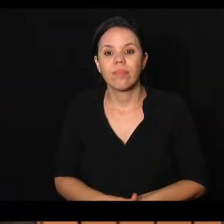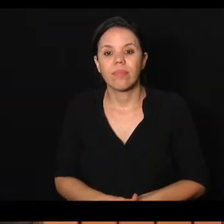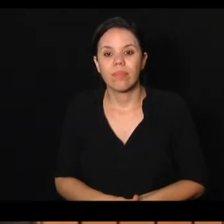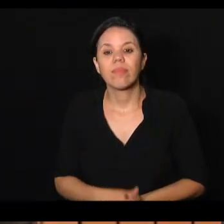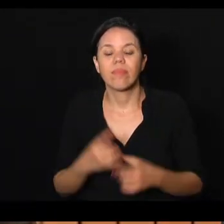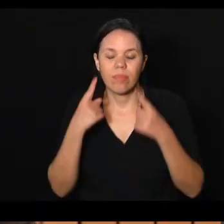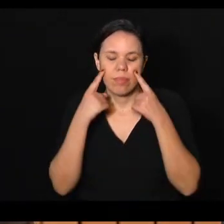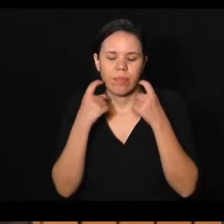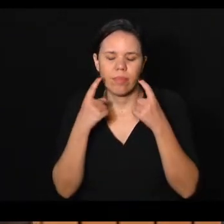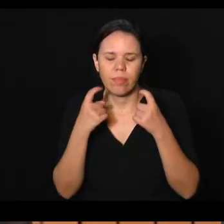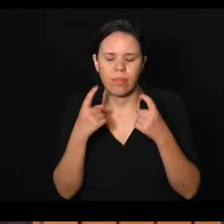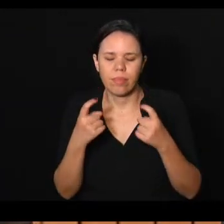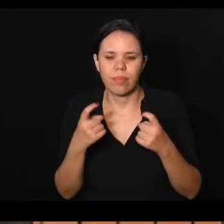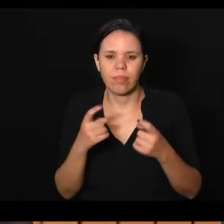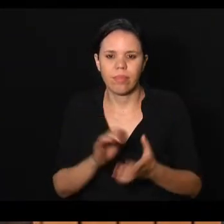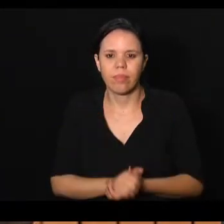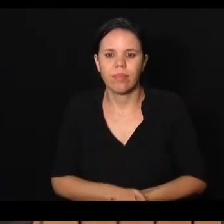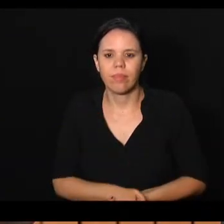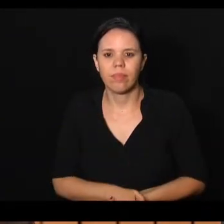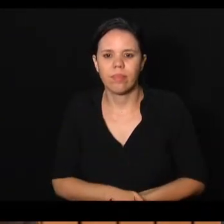Eu chorava.